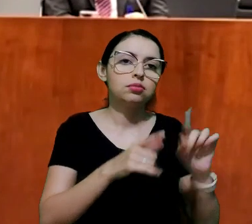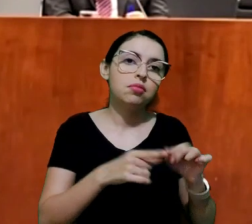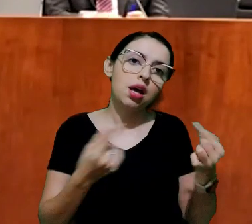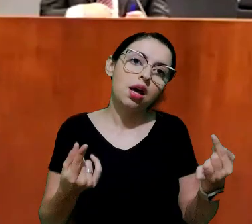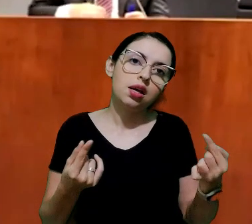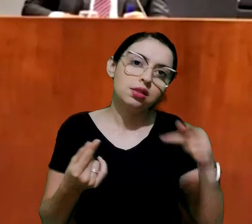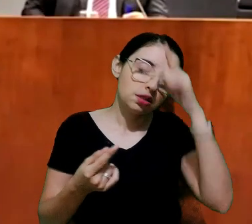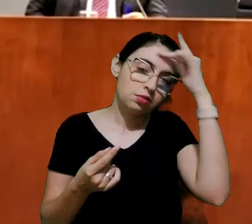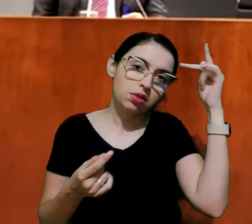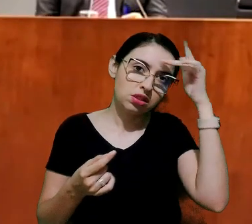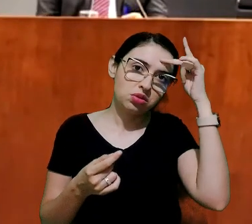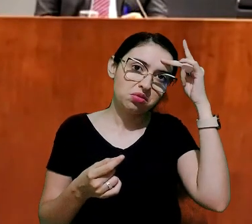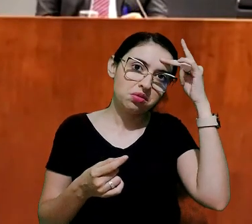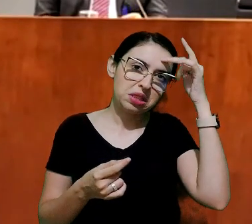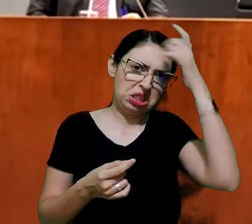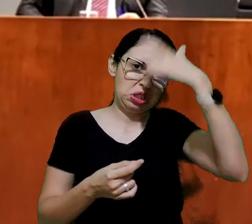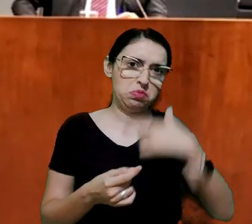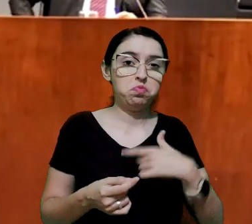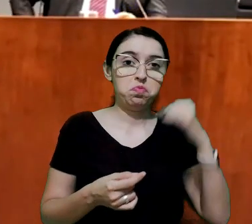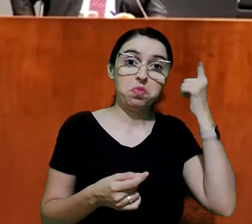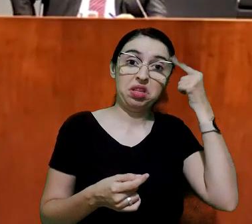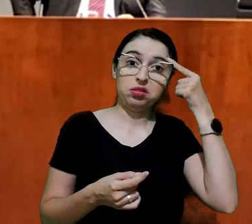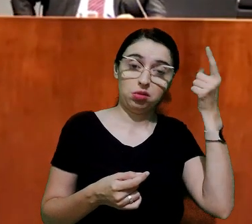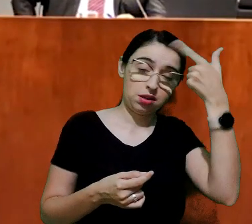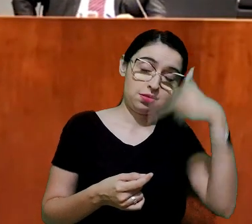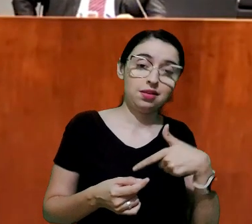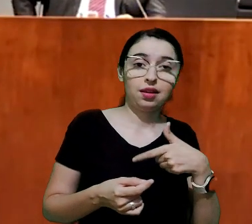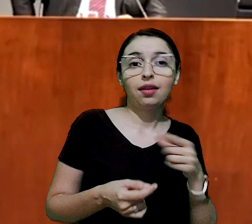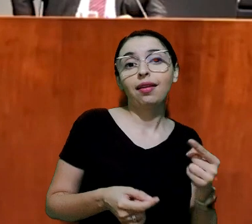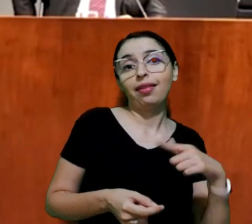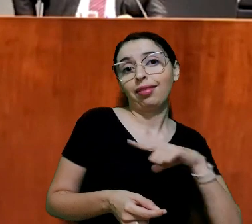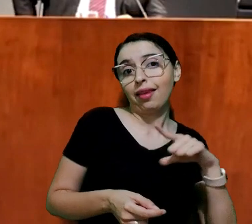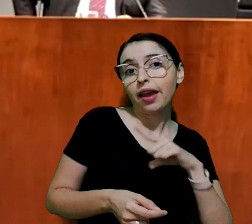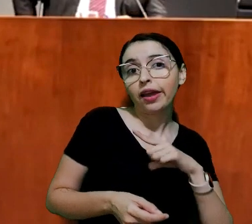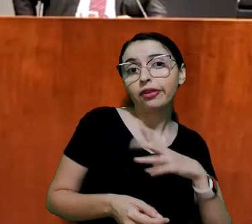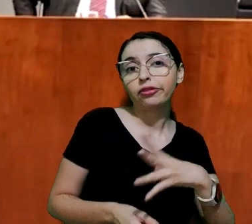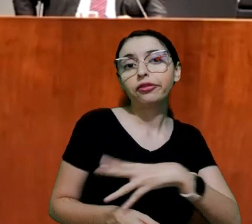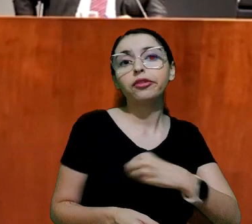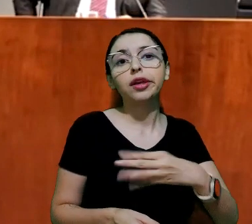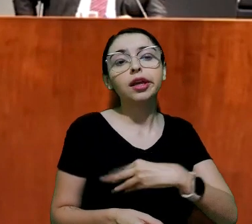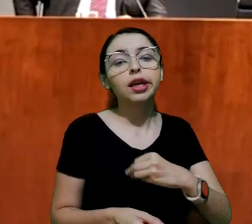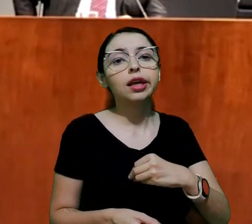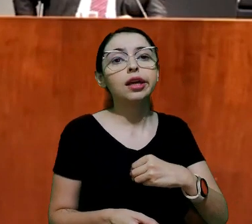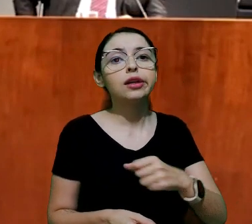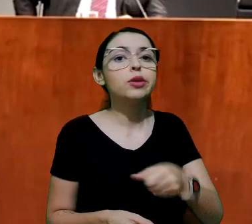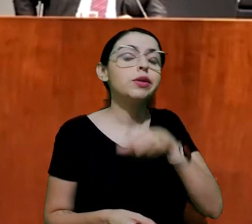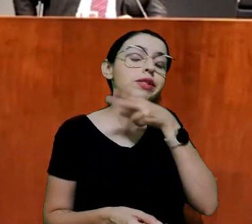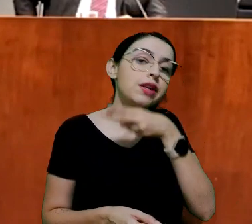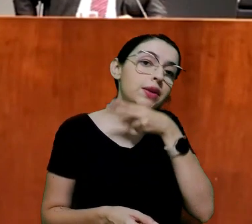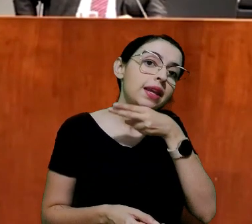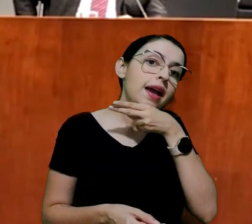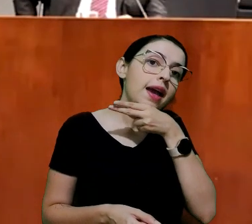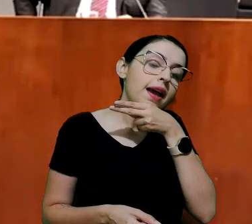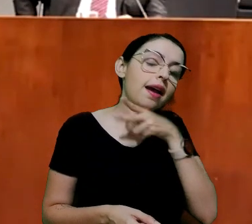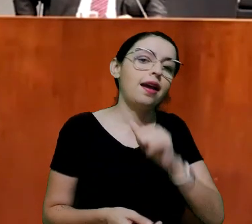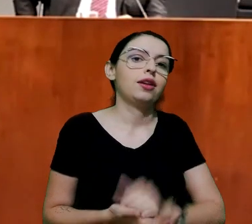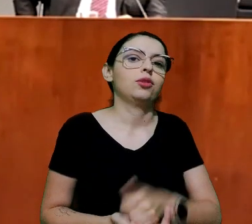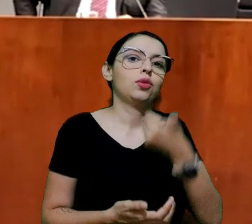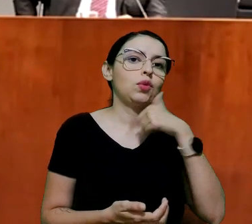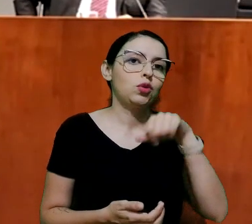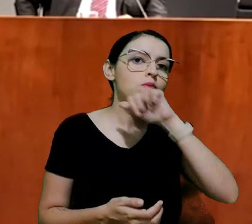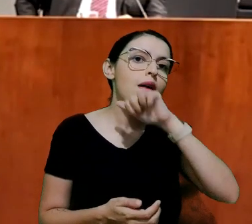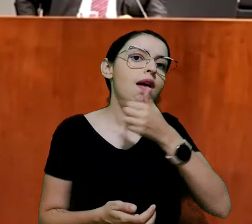dizer assim, egoístas, têm filhos que são netos dos seus pais e, por consequência,